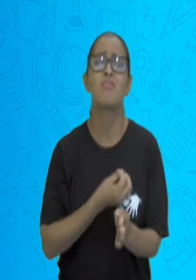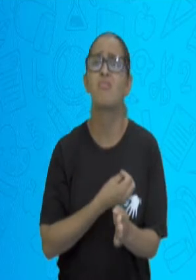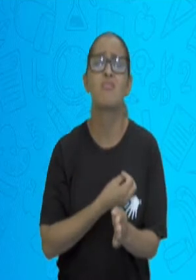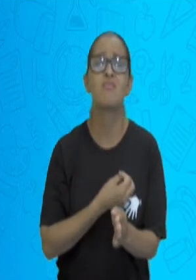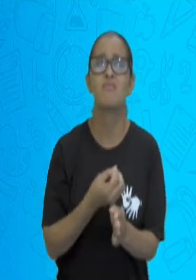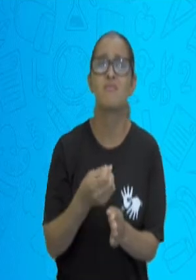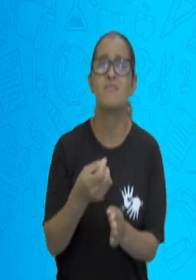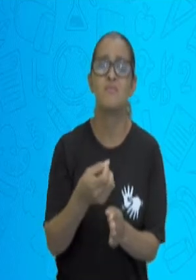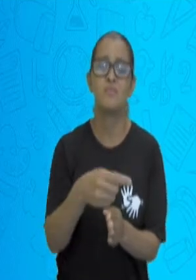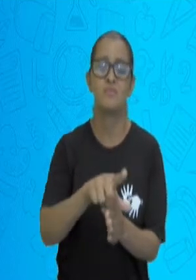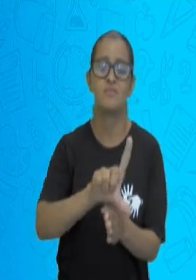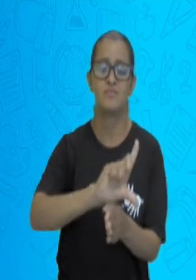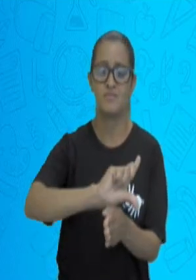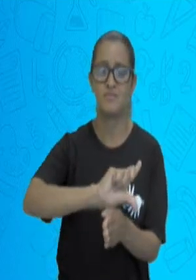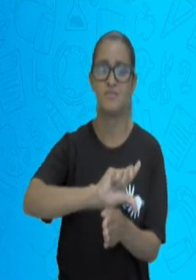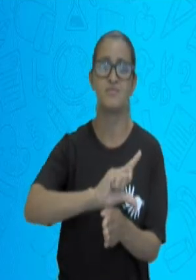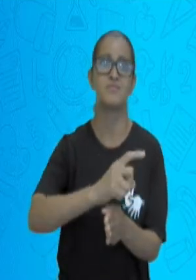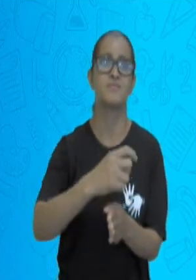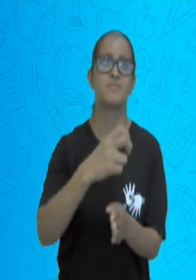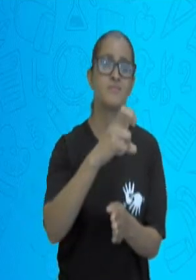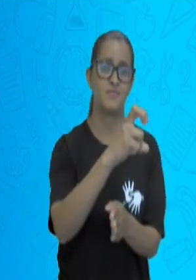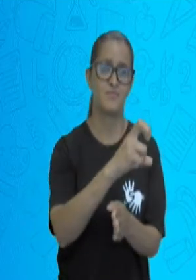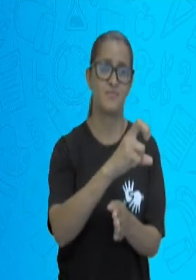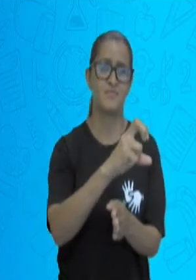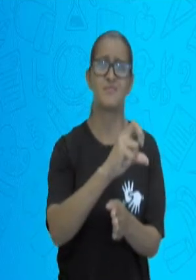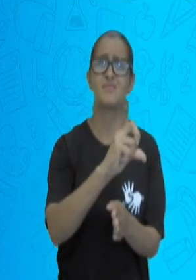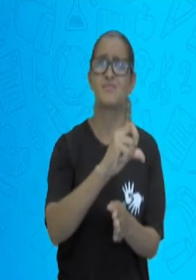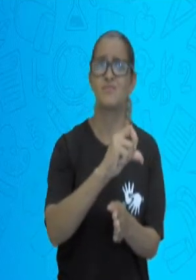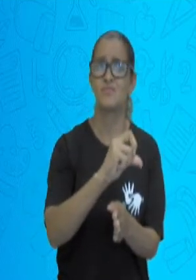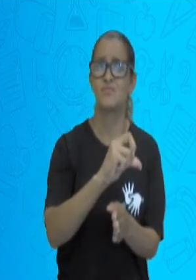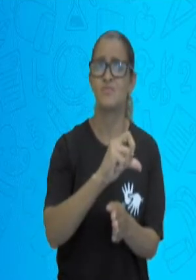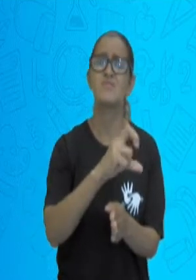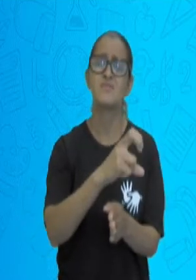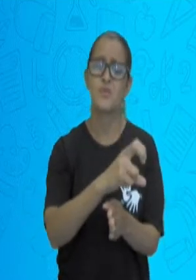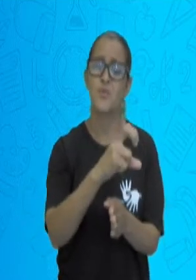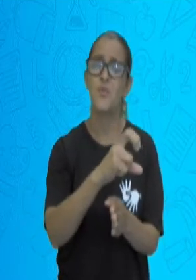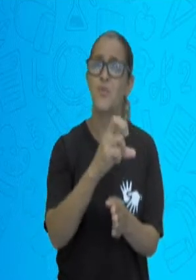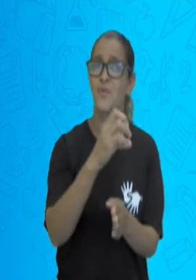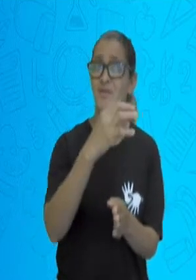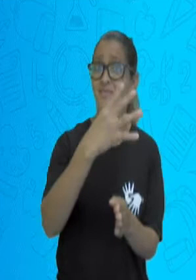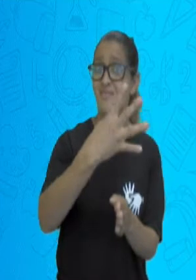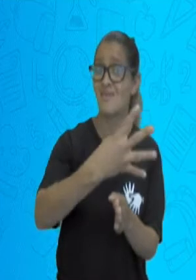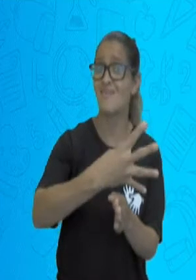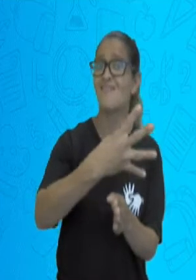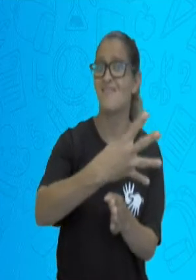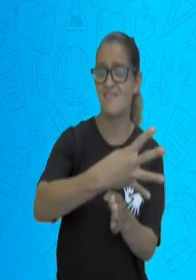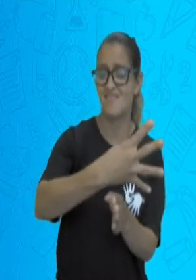que vem antes do 56 é o número